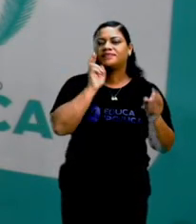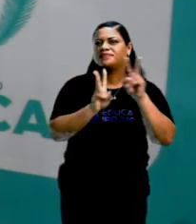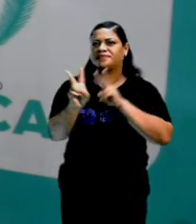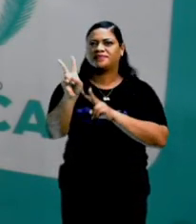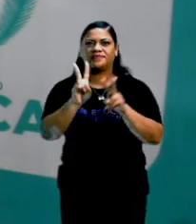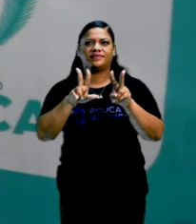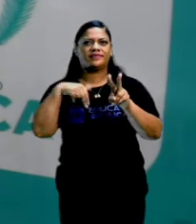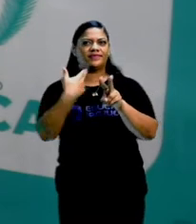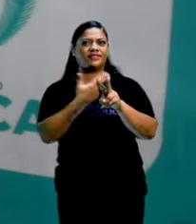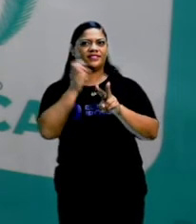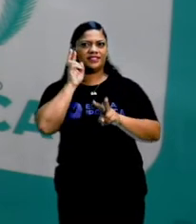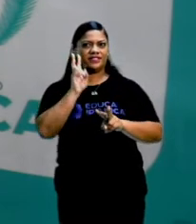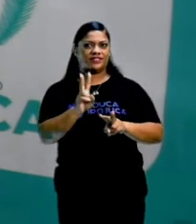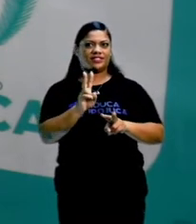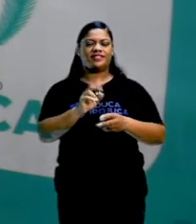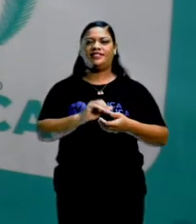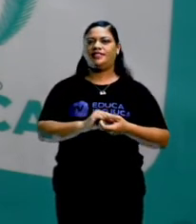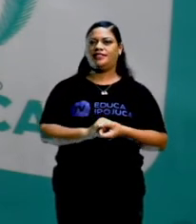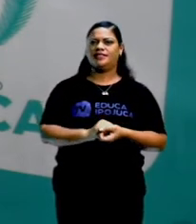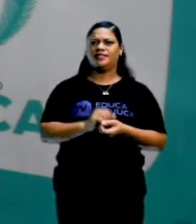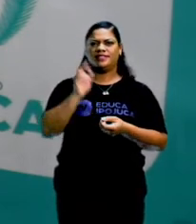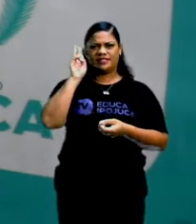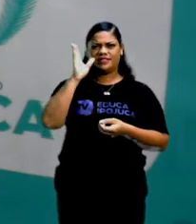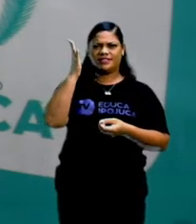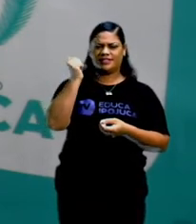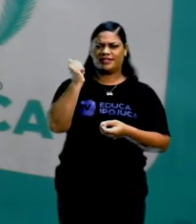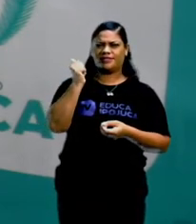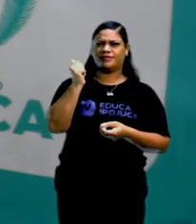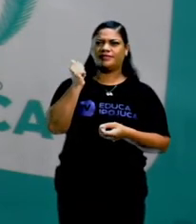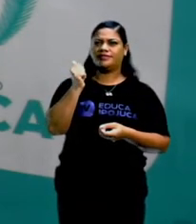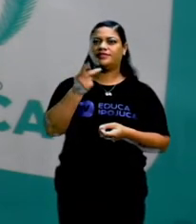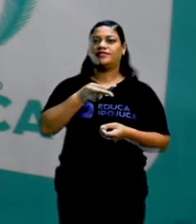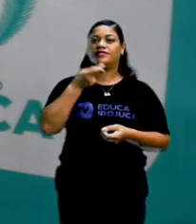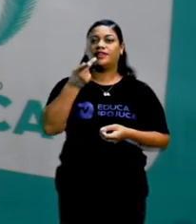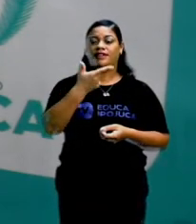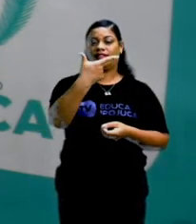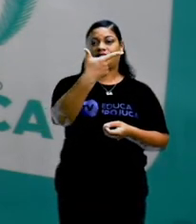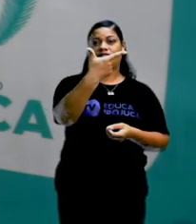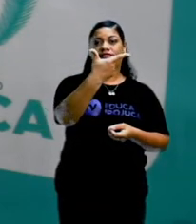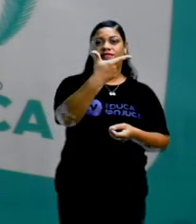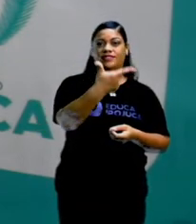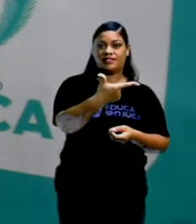Observe quando a gente pronuncia o valor e percebe logo de início.